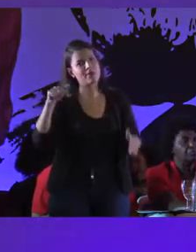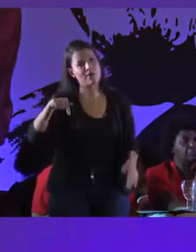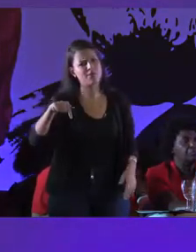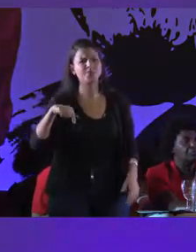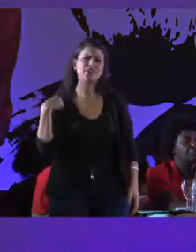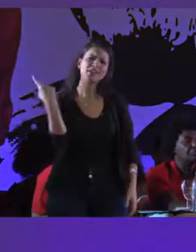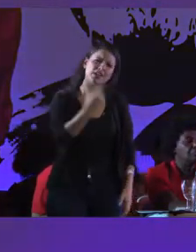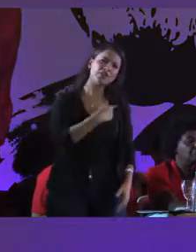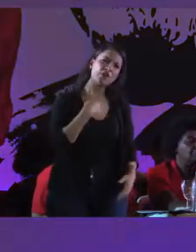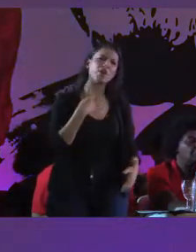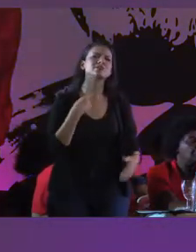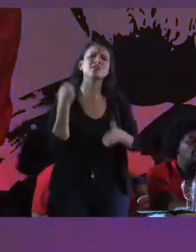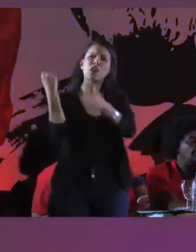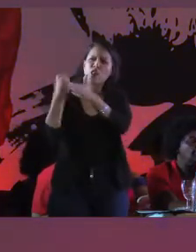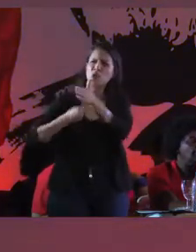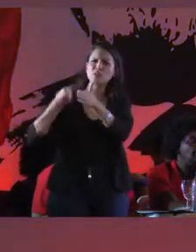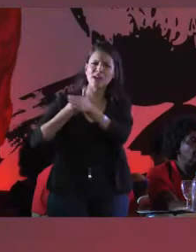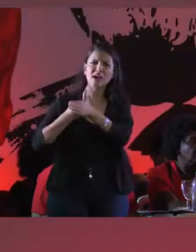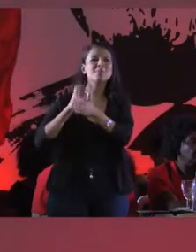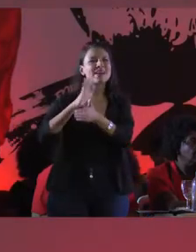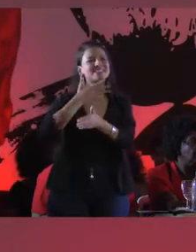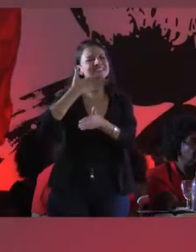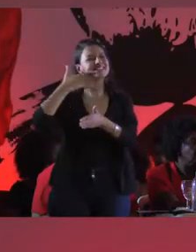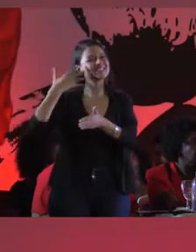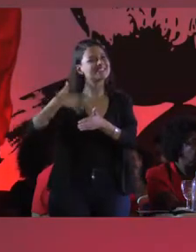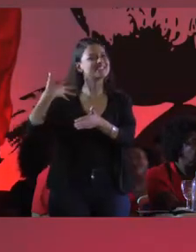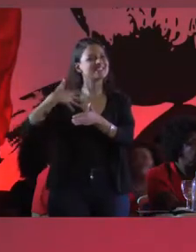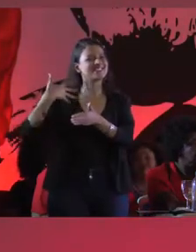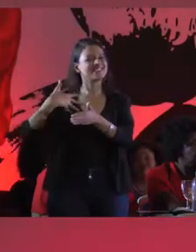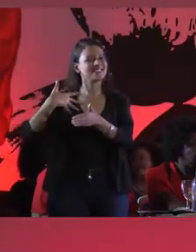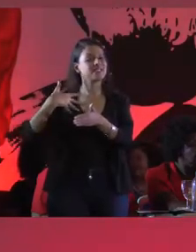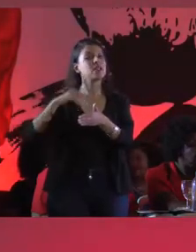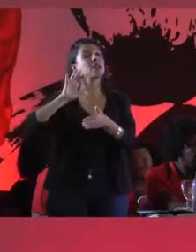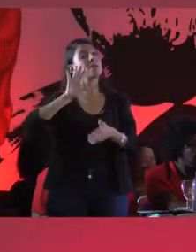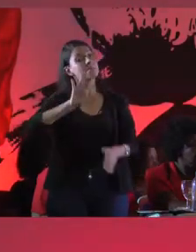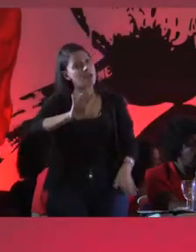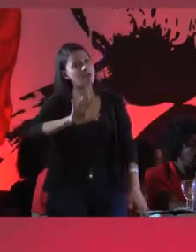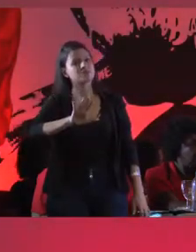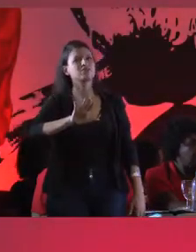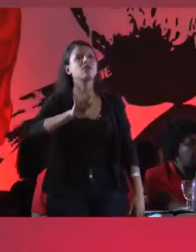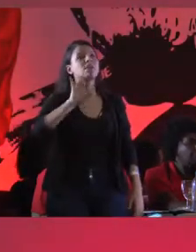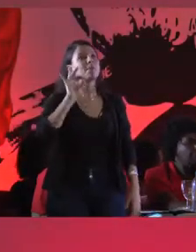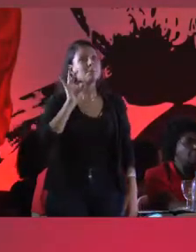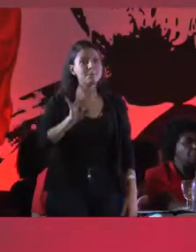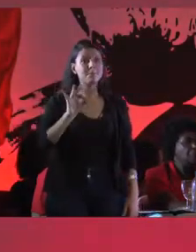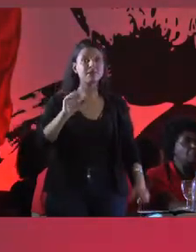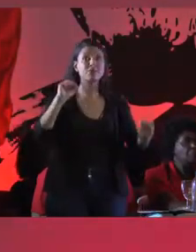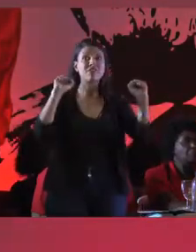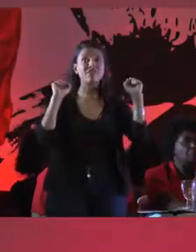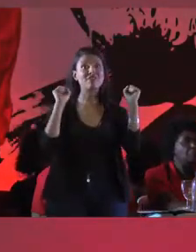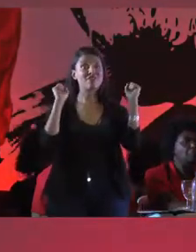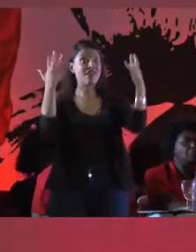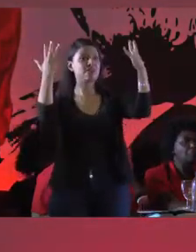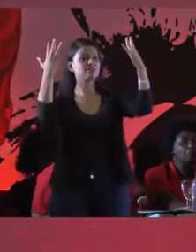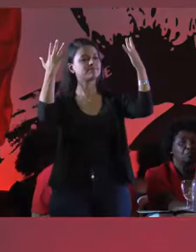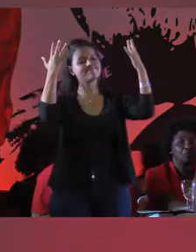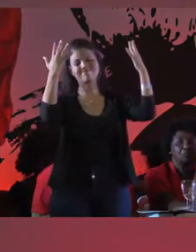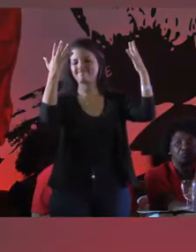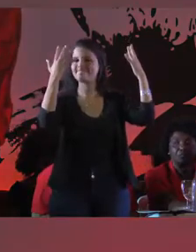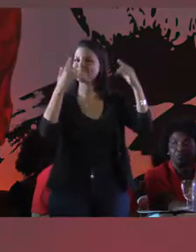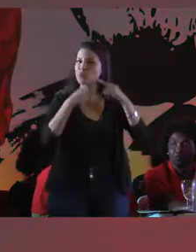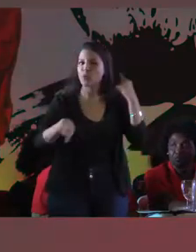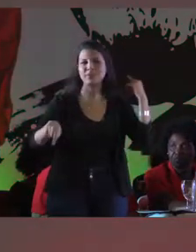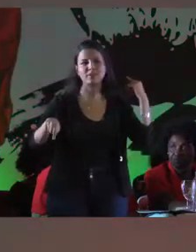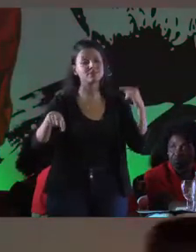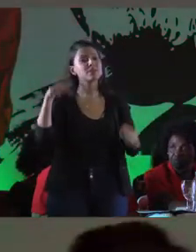fazemos a nossa luta com alegria, mas não cabia fazer realmente uma festa no momento que o Brasil enfrenta